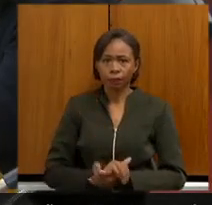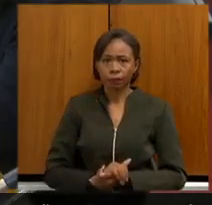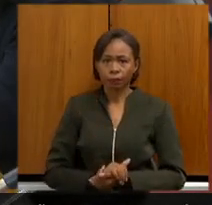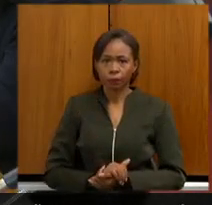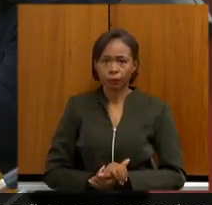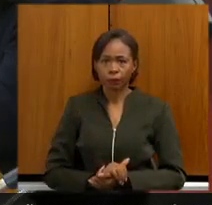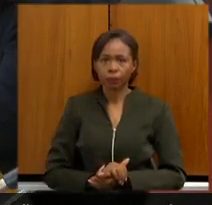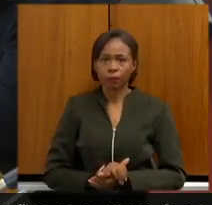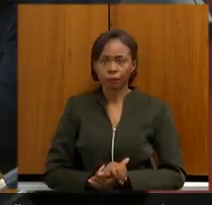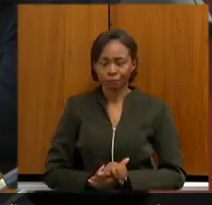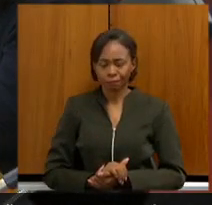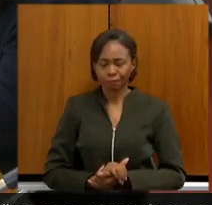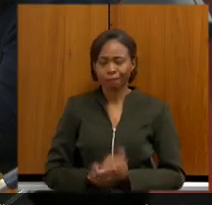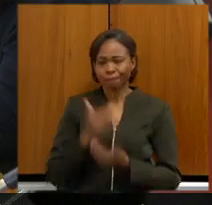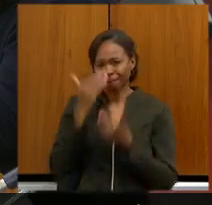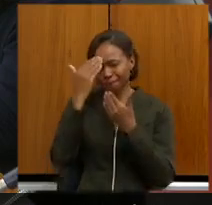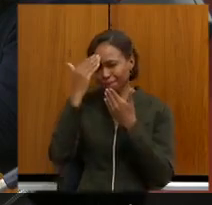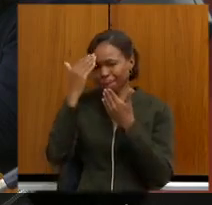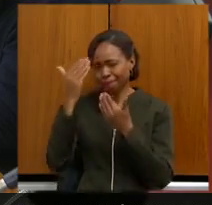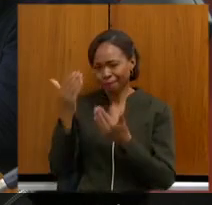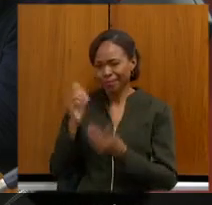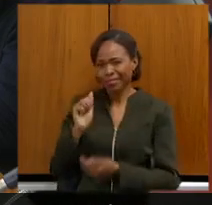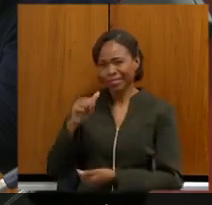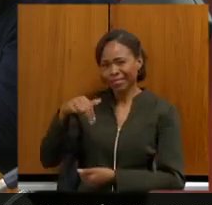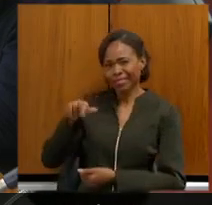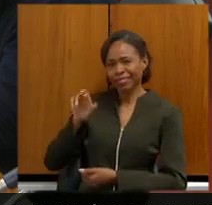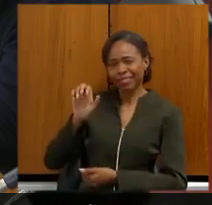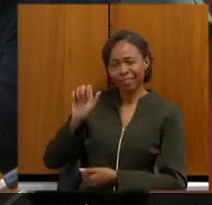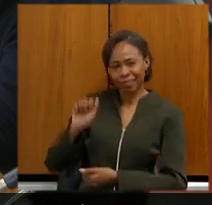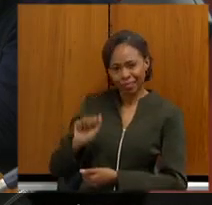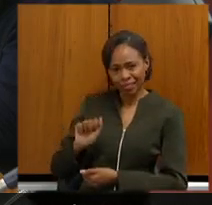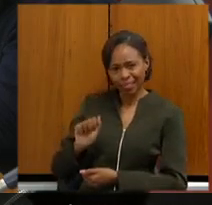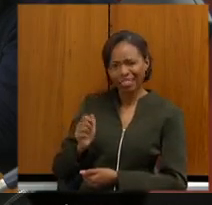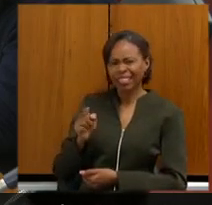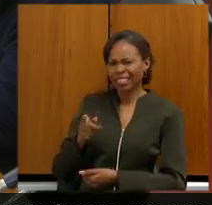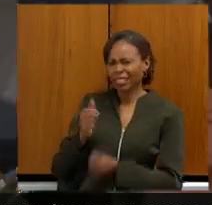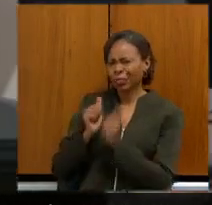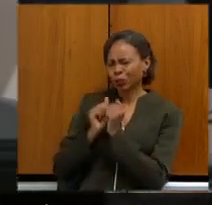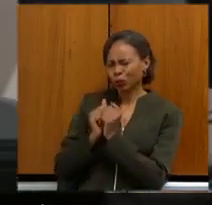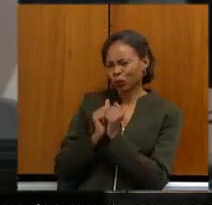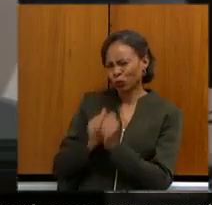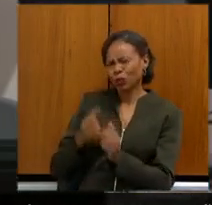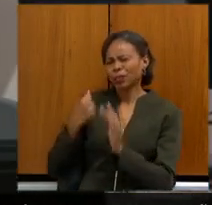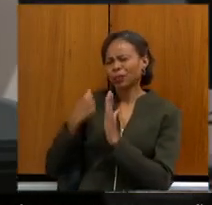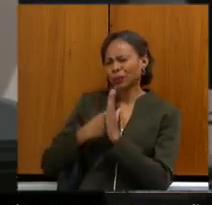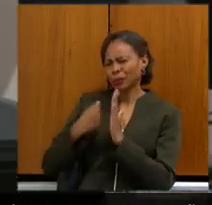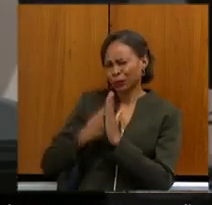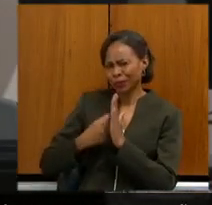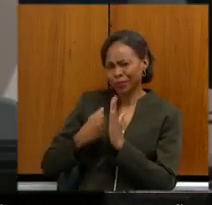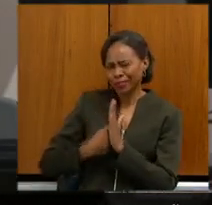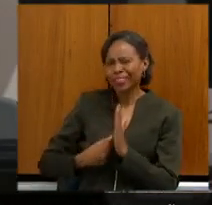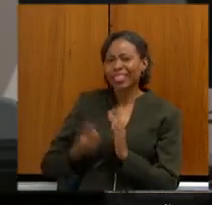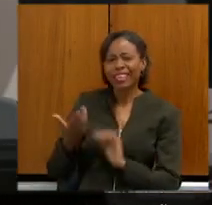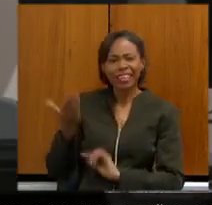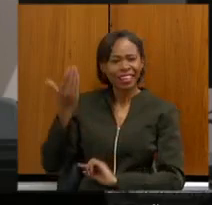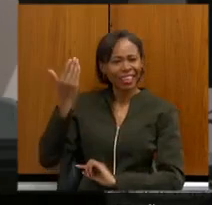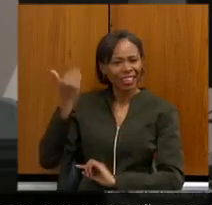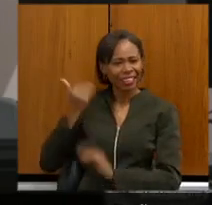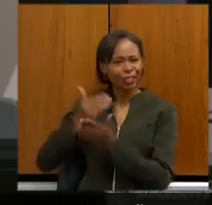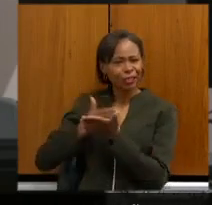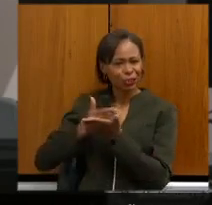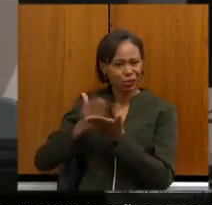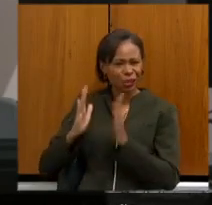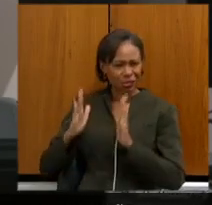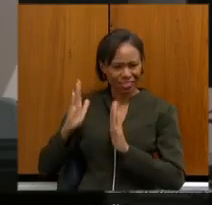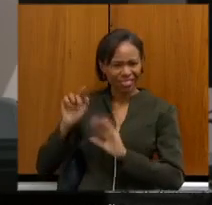é obrigada a companheira deputada Andreia companheira aí de muitas lutas também quando nós criava ali no início